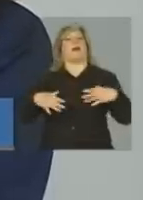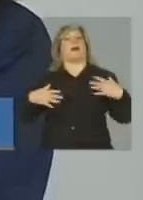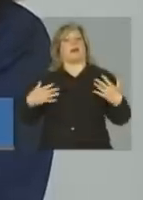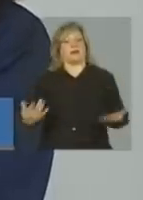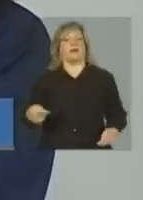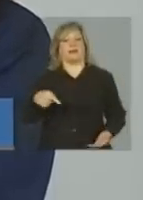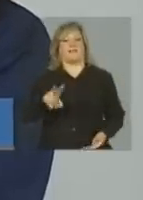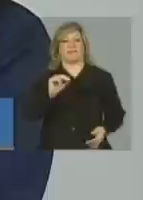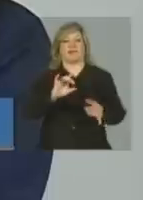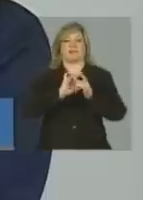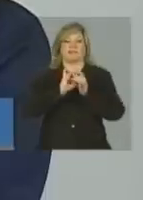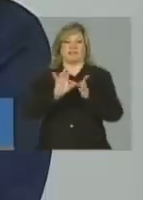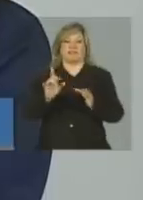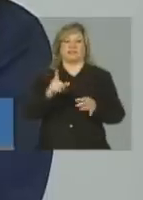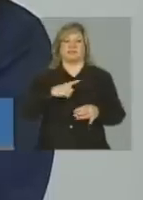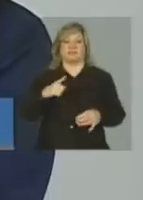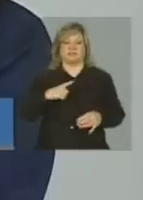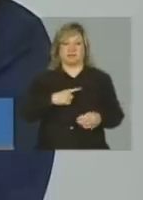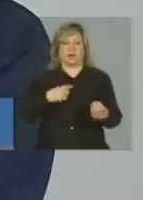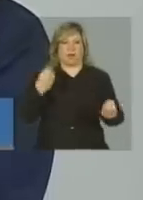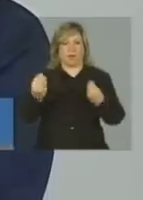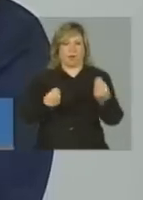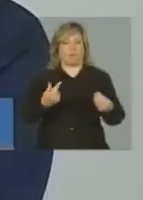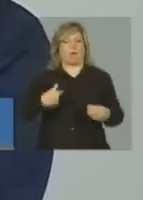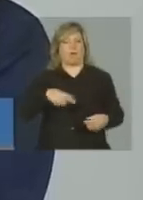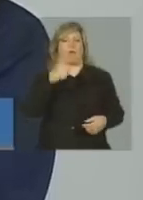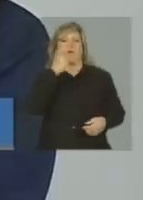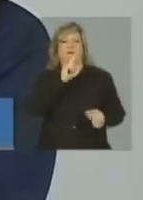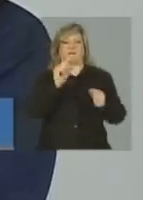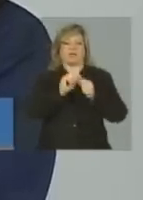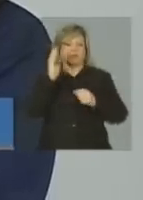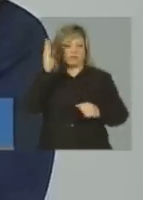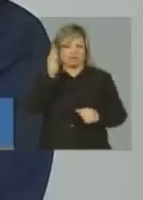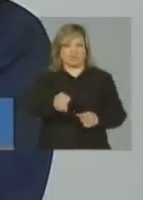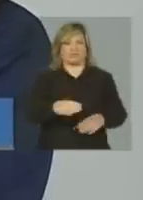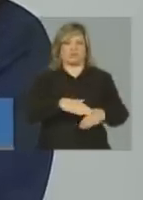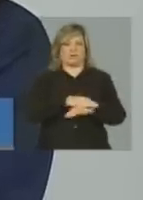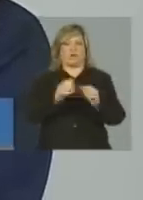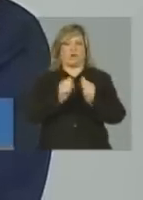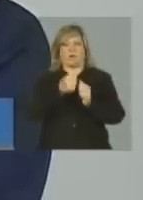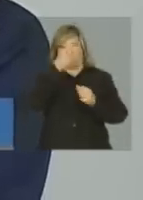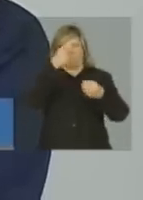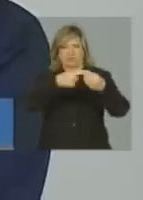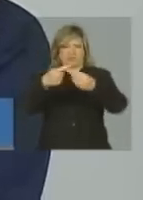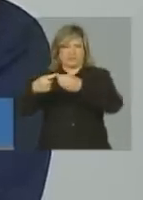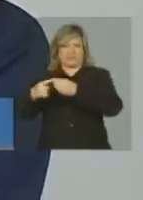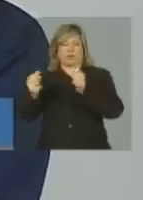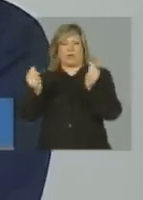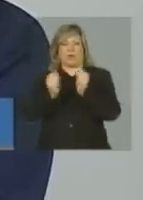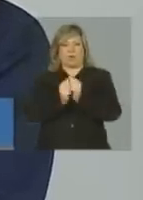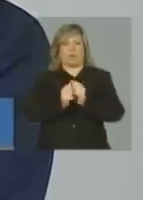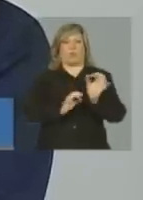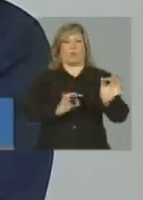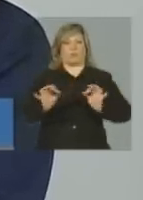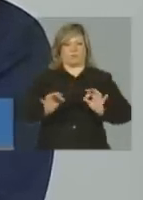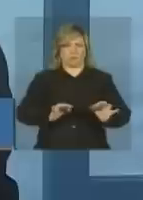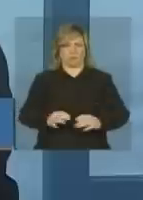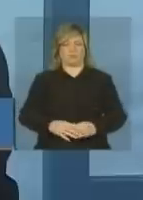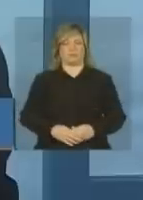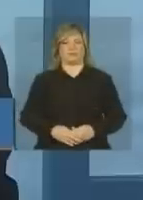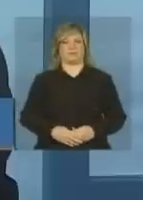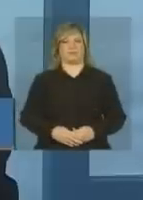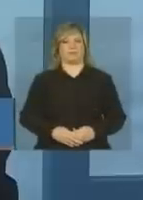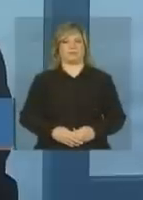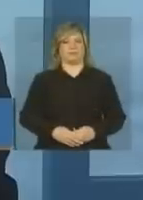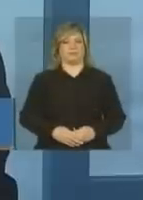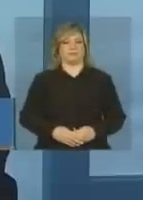estar disponível, vai ser uma ferramenta interativa, ou seja, a gente vai conseguir falar diretamente com os municípios e com os órgãos de controle.